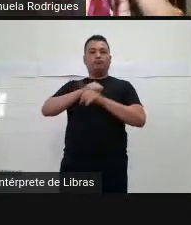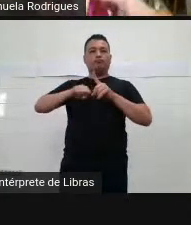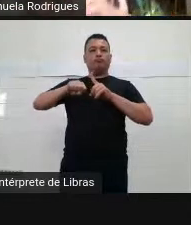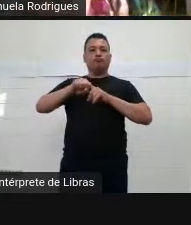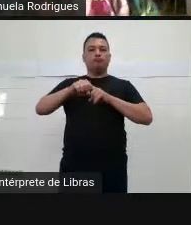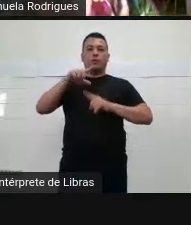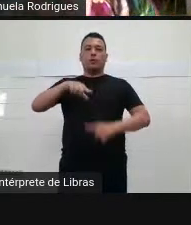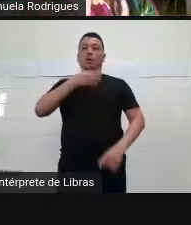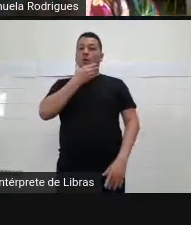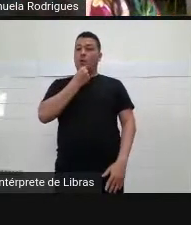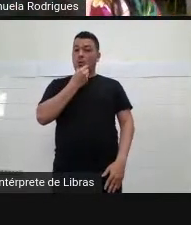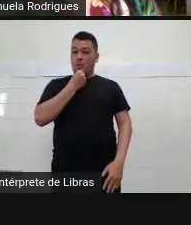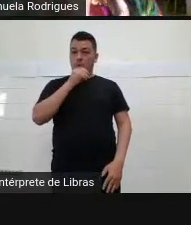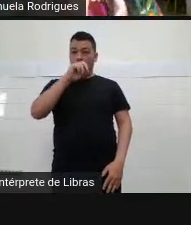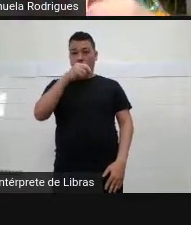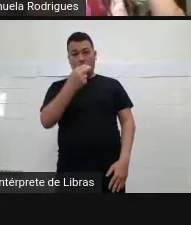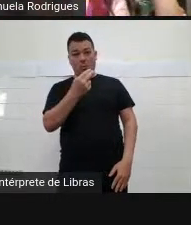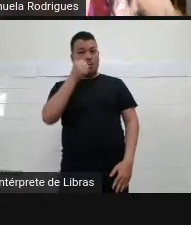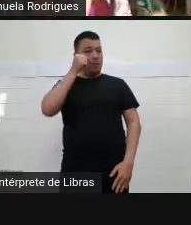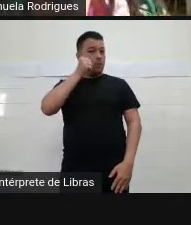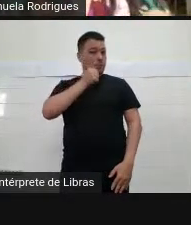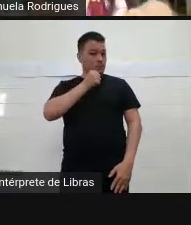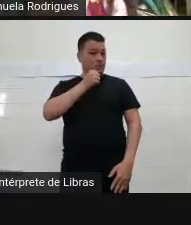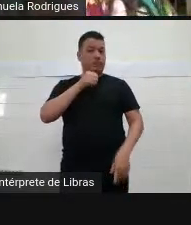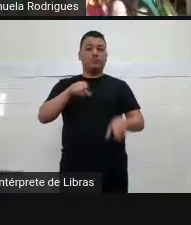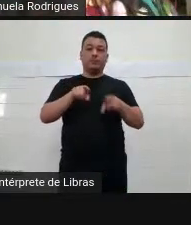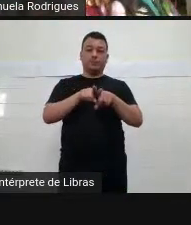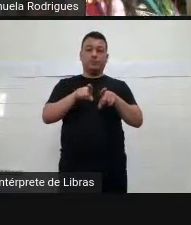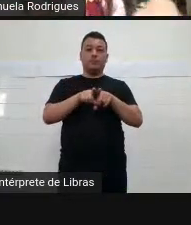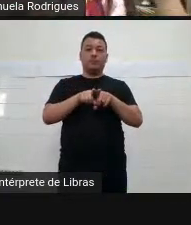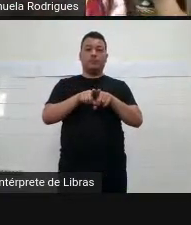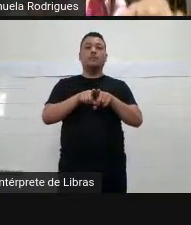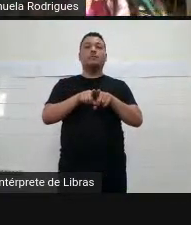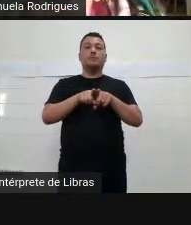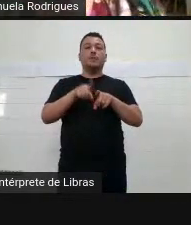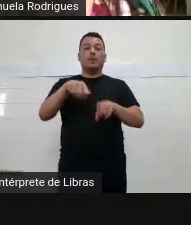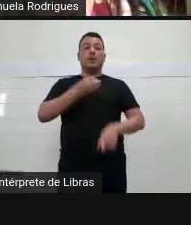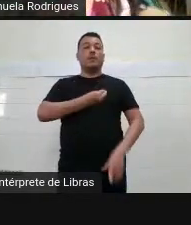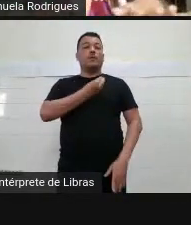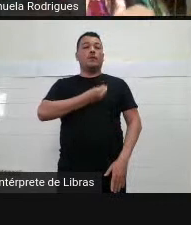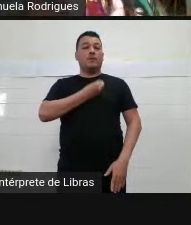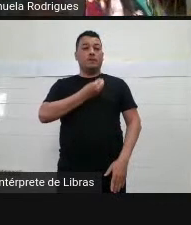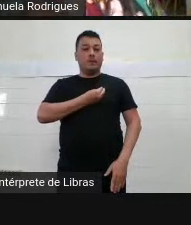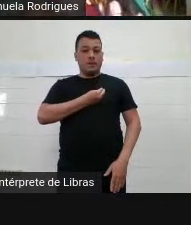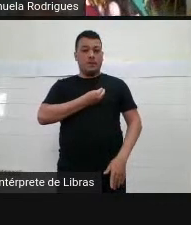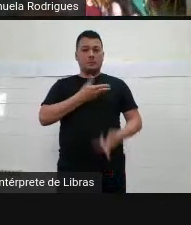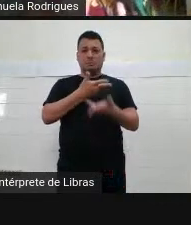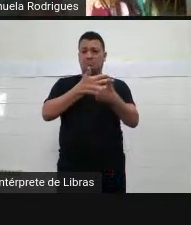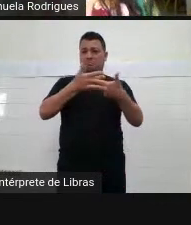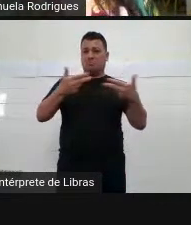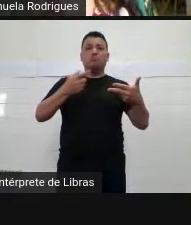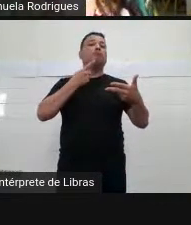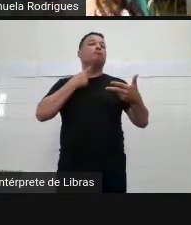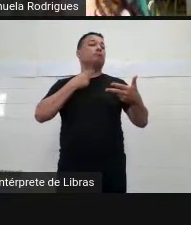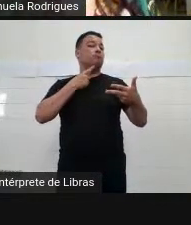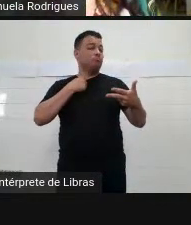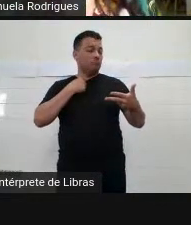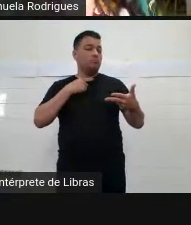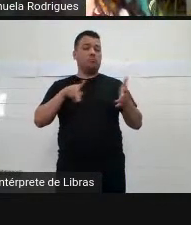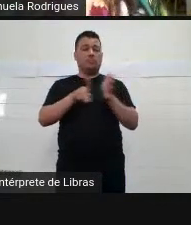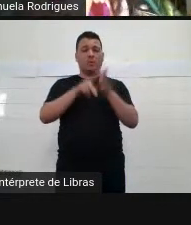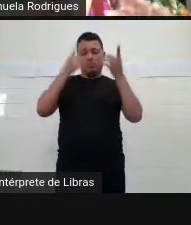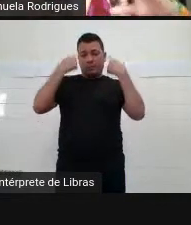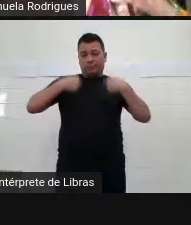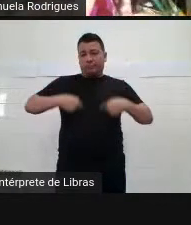homem, de fazer-se mulher e de vivência de prazeres e desejos